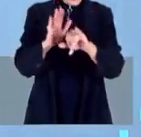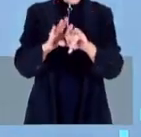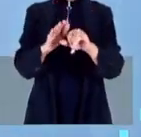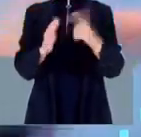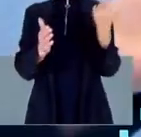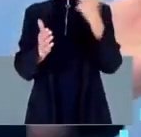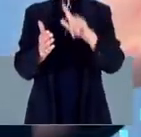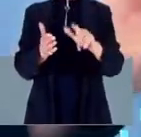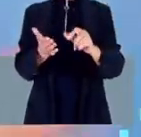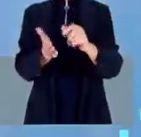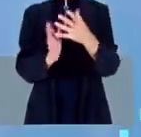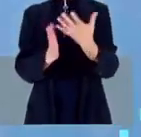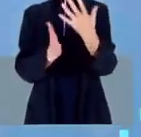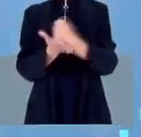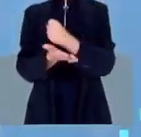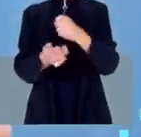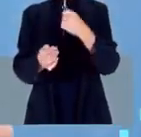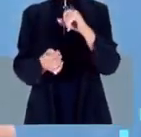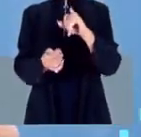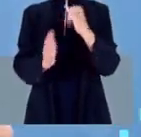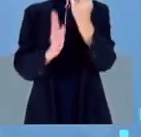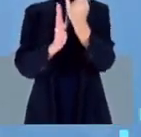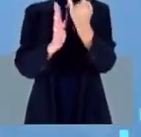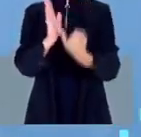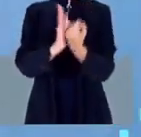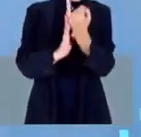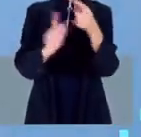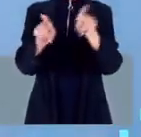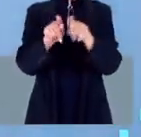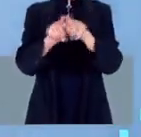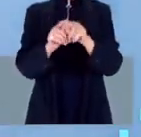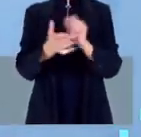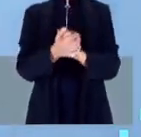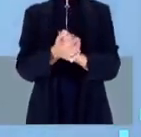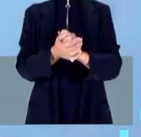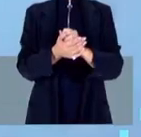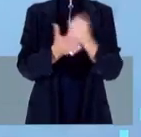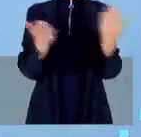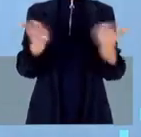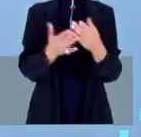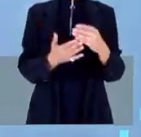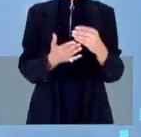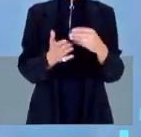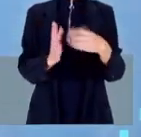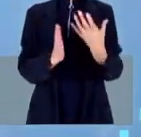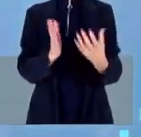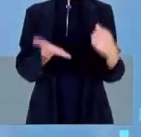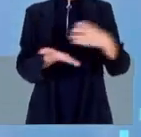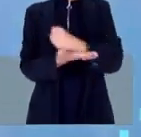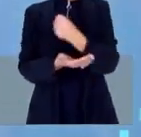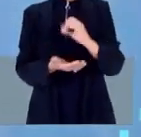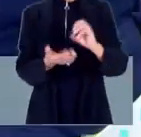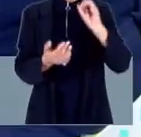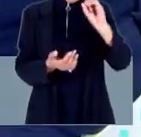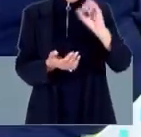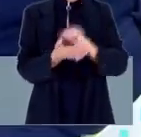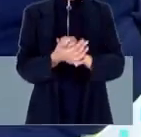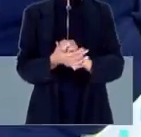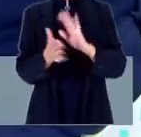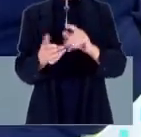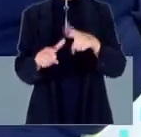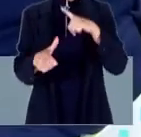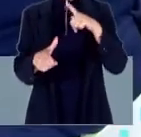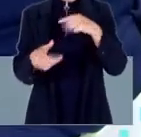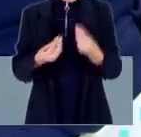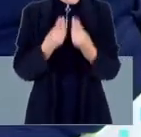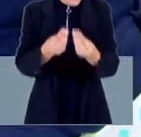recolhendo nem 20 ele não recolhe nada ele vai entre recolher nada e recolher vim e recolher seis ou sete e dá emprego com carteira de